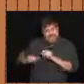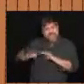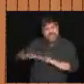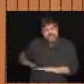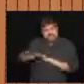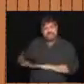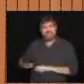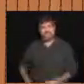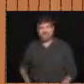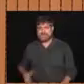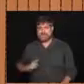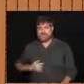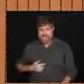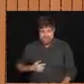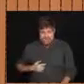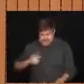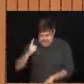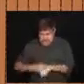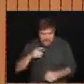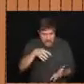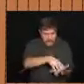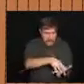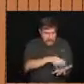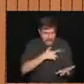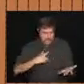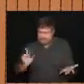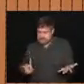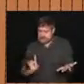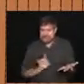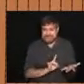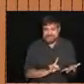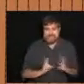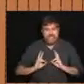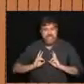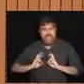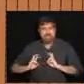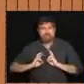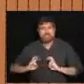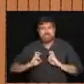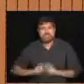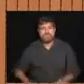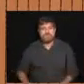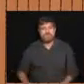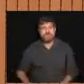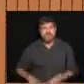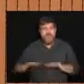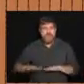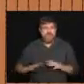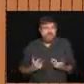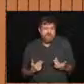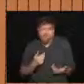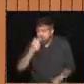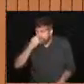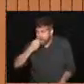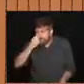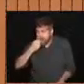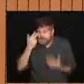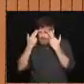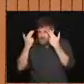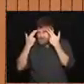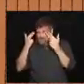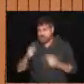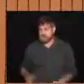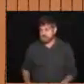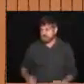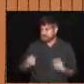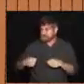não procurar uma unidade de saúde, caso os sintomas sejam sintomas, por exemplo, de uma gripe, que não seja,